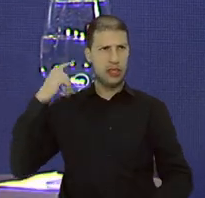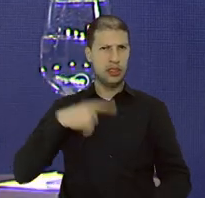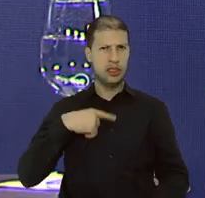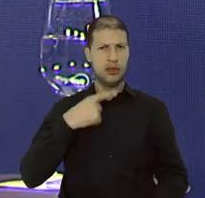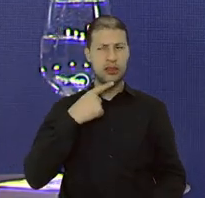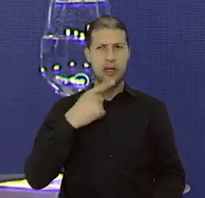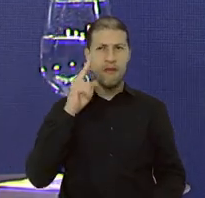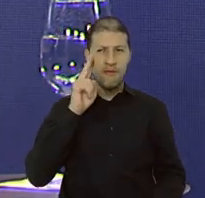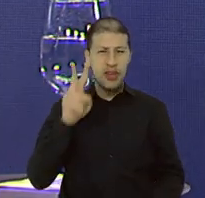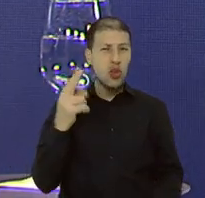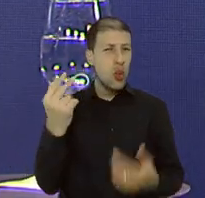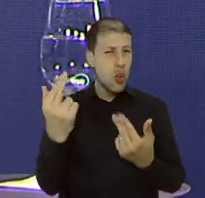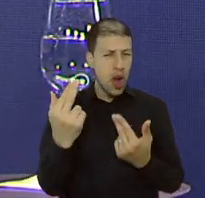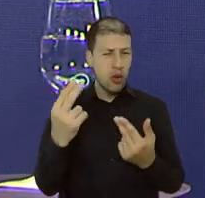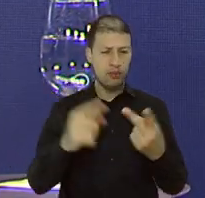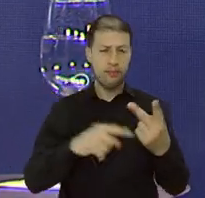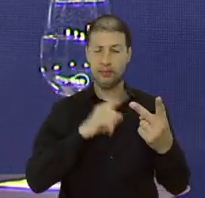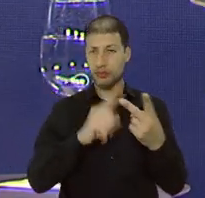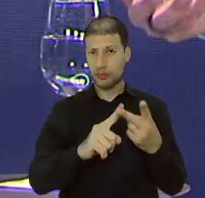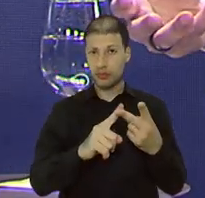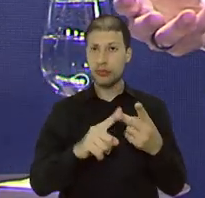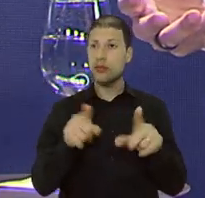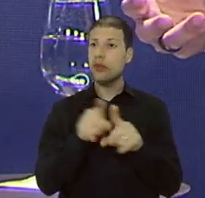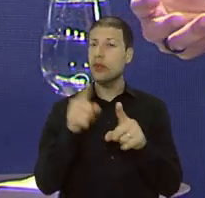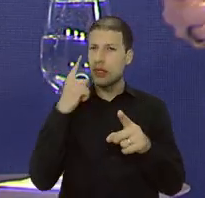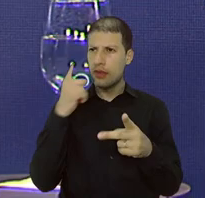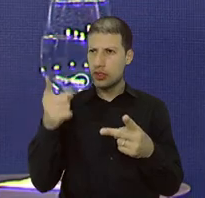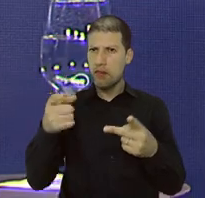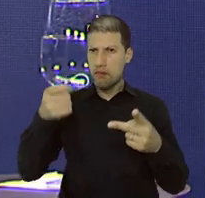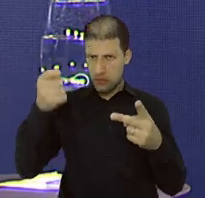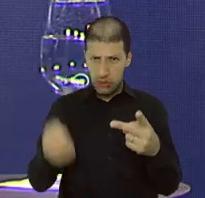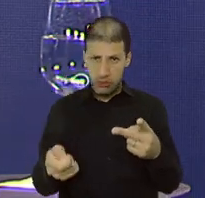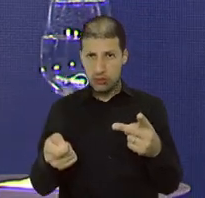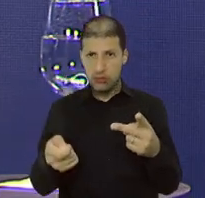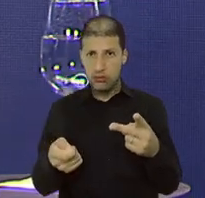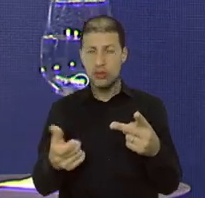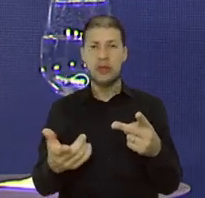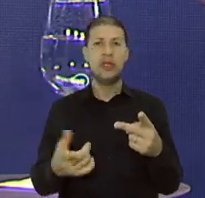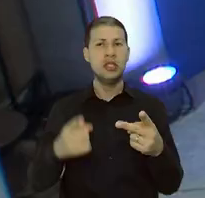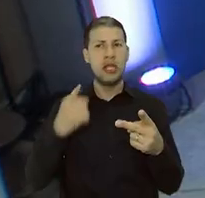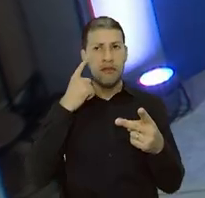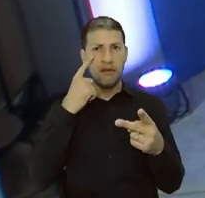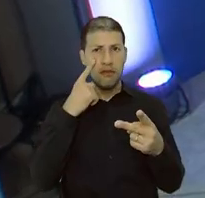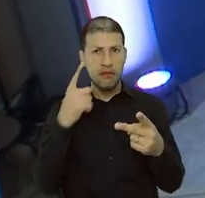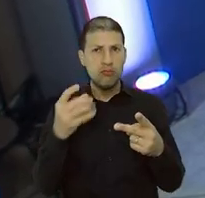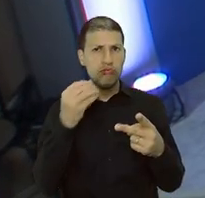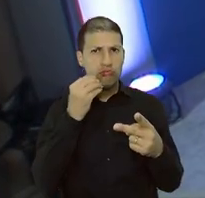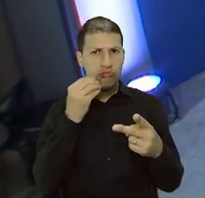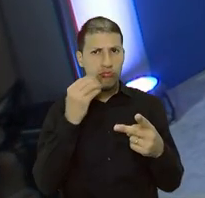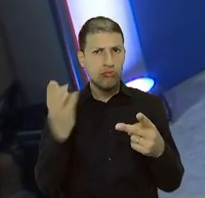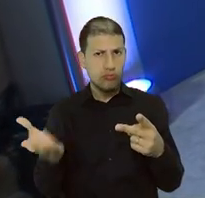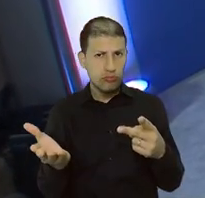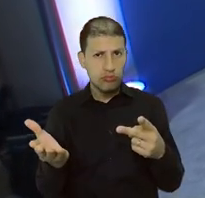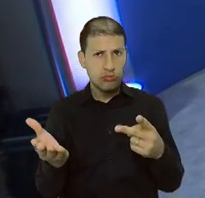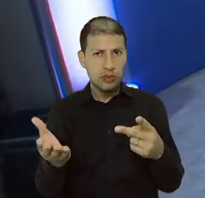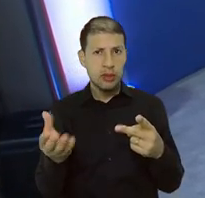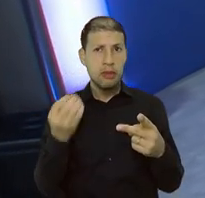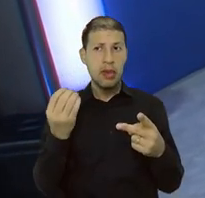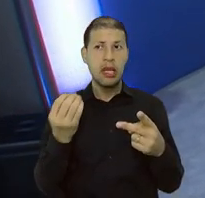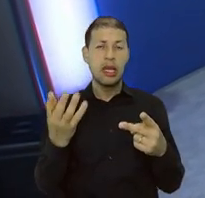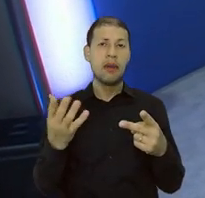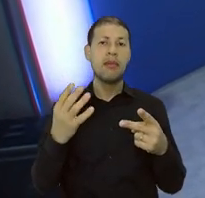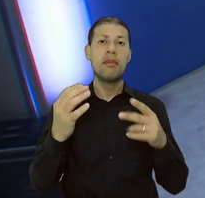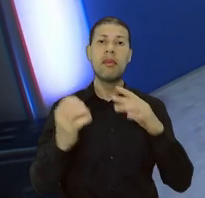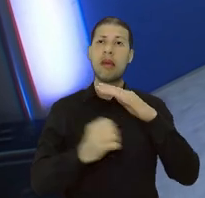eu tô vendo e dois você tá vendo isso gerar consolidação você tá vendo oportunidades para digamos para as empresas